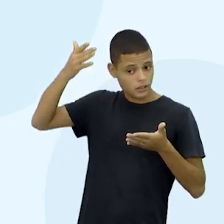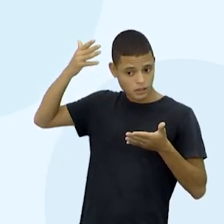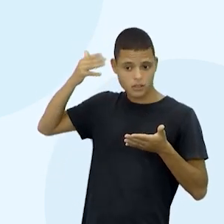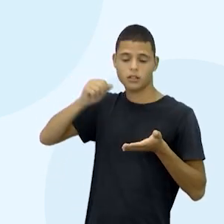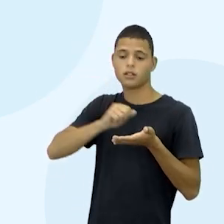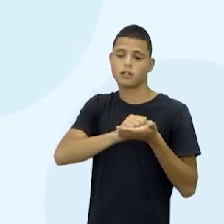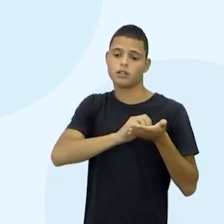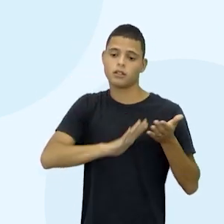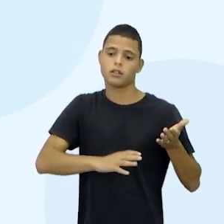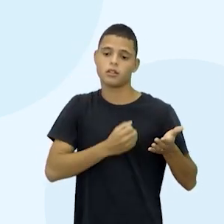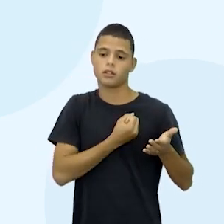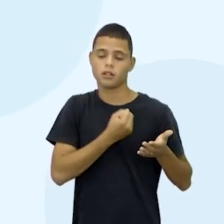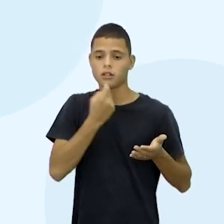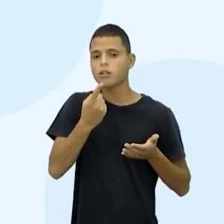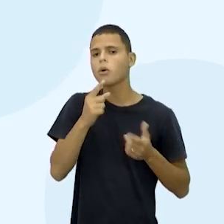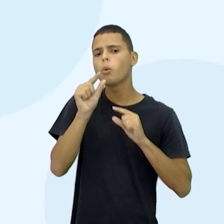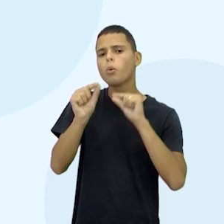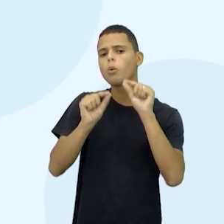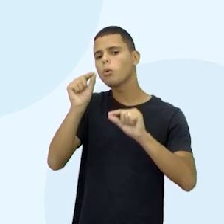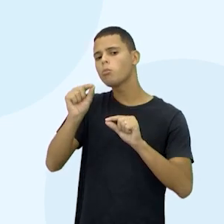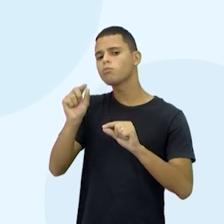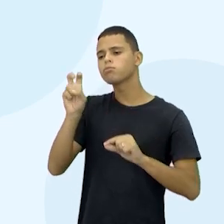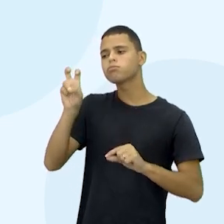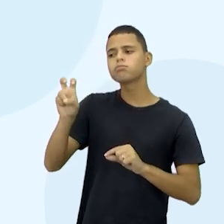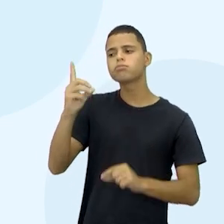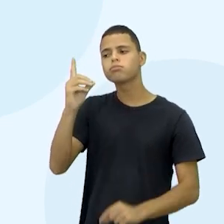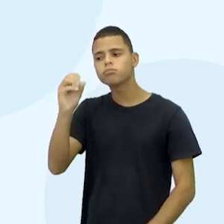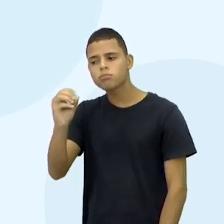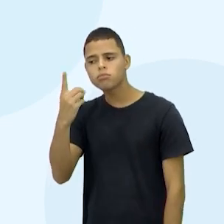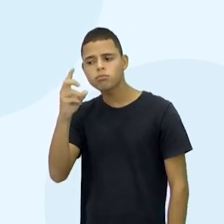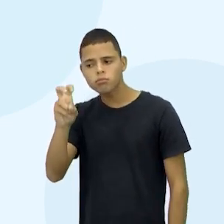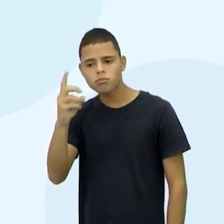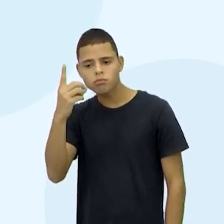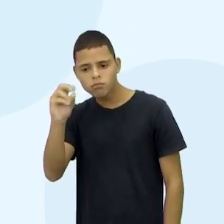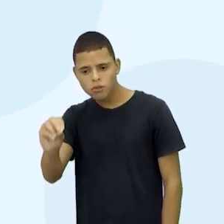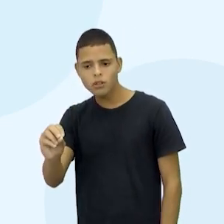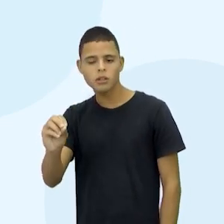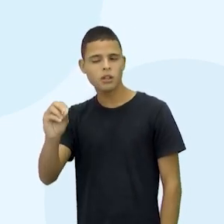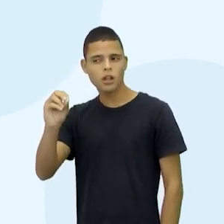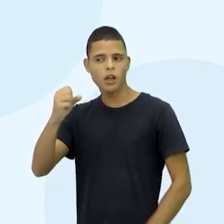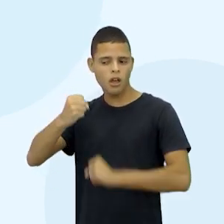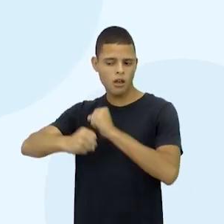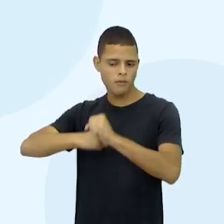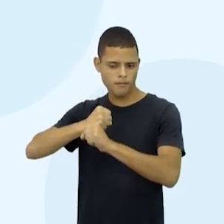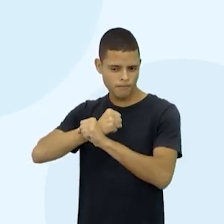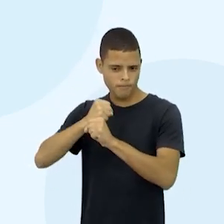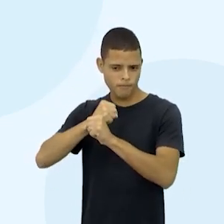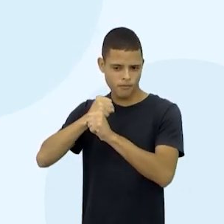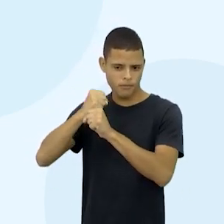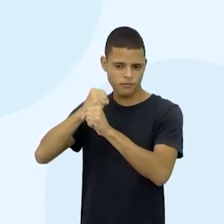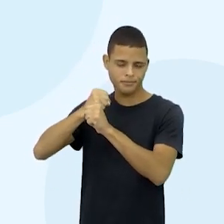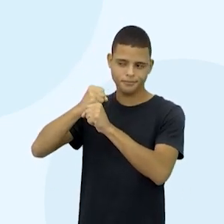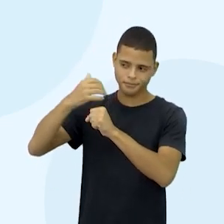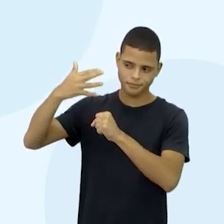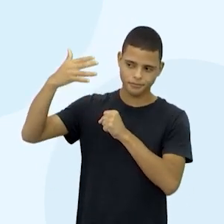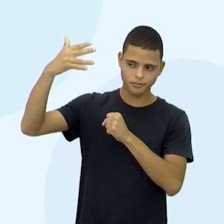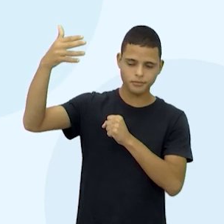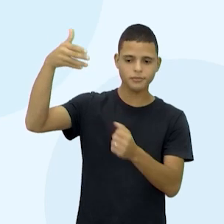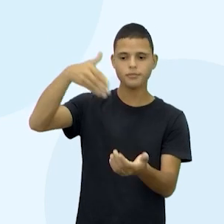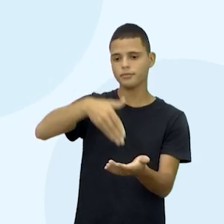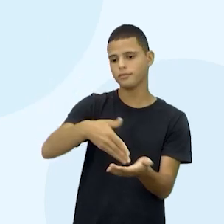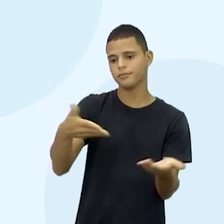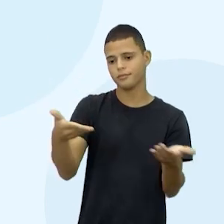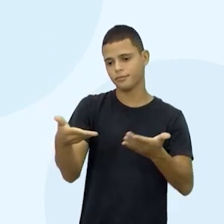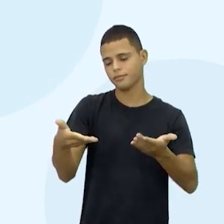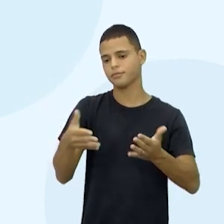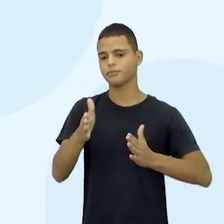1, no que eles se vêm fazendo daqui 5, 10, 15, 20 anos. Agora chegou o momento de abrir a carta. Exatamente,